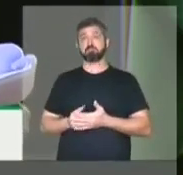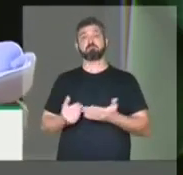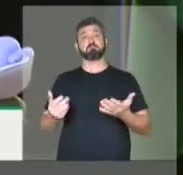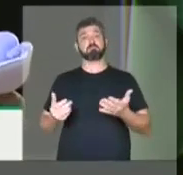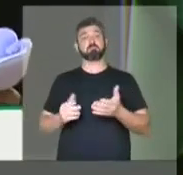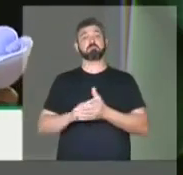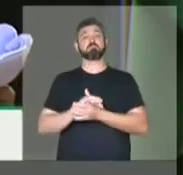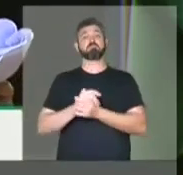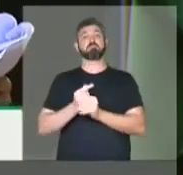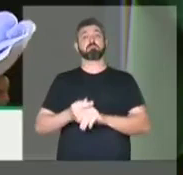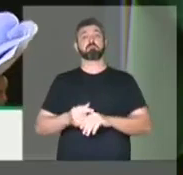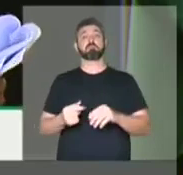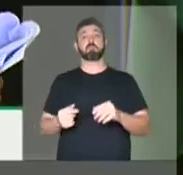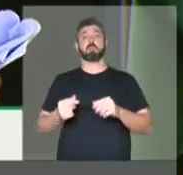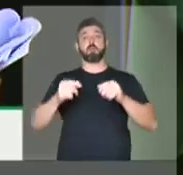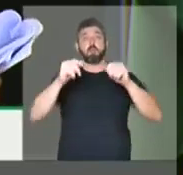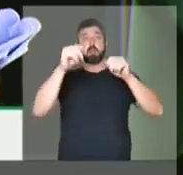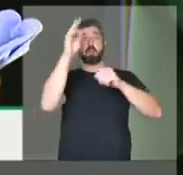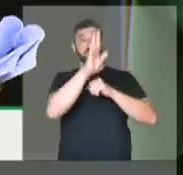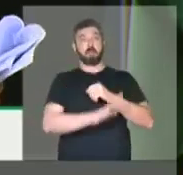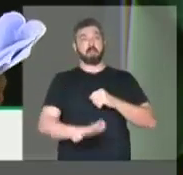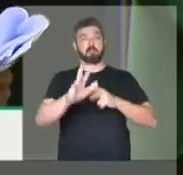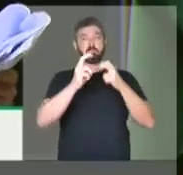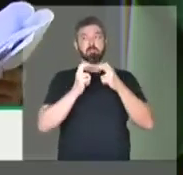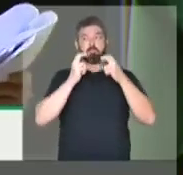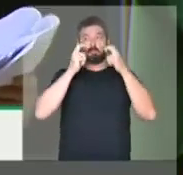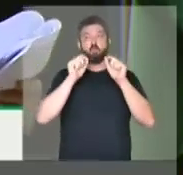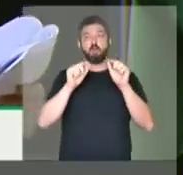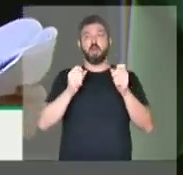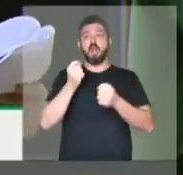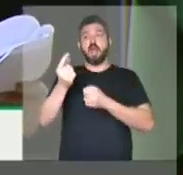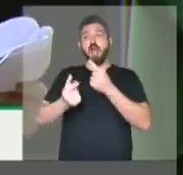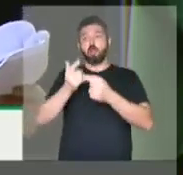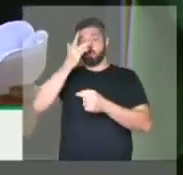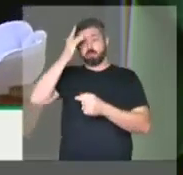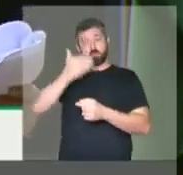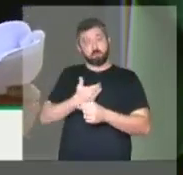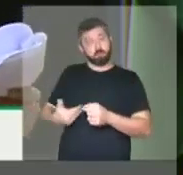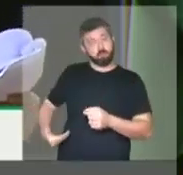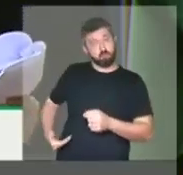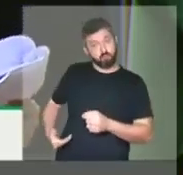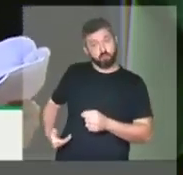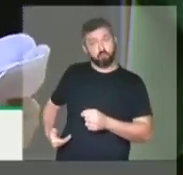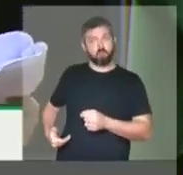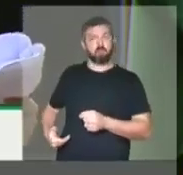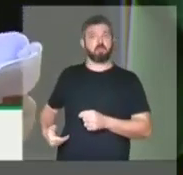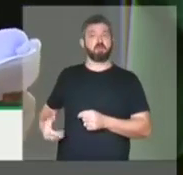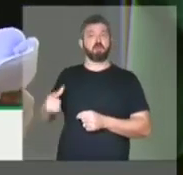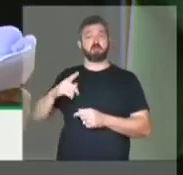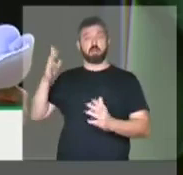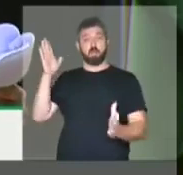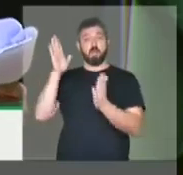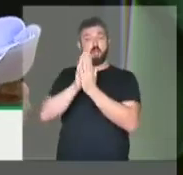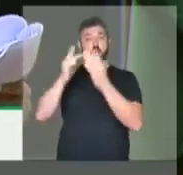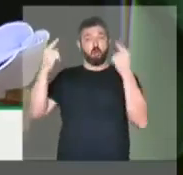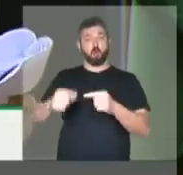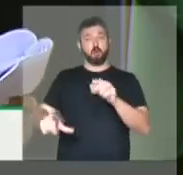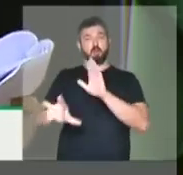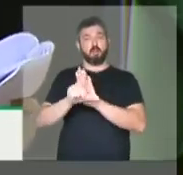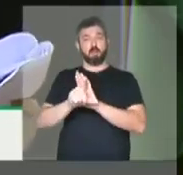que atestam, diante de uma nação constrangida, que alguns agentes públicos, em total afronta às